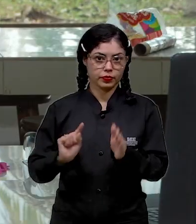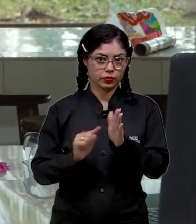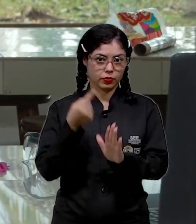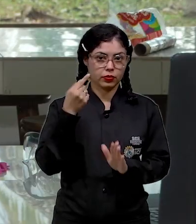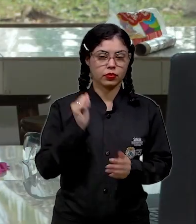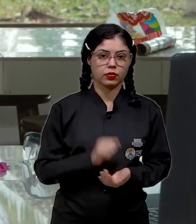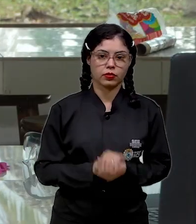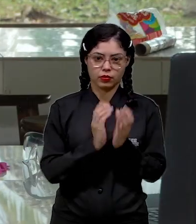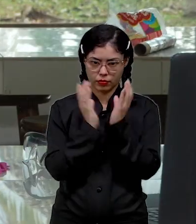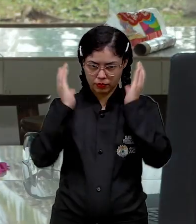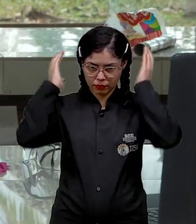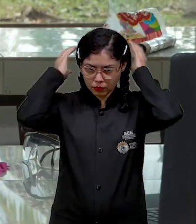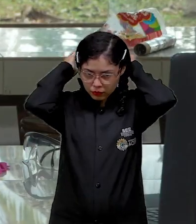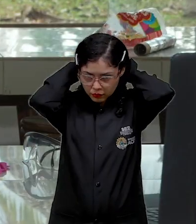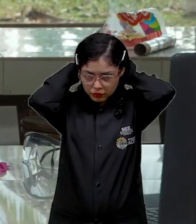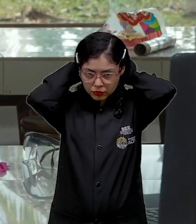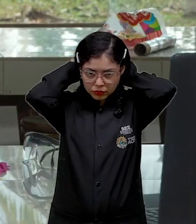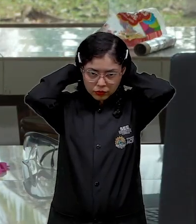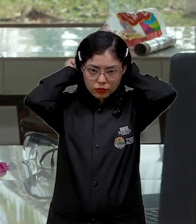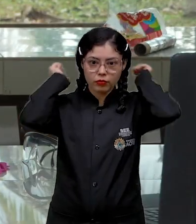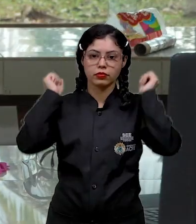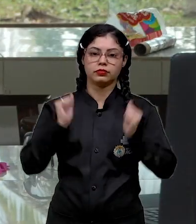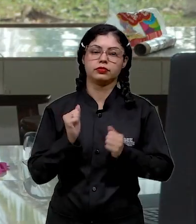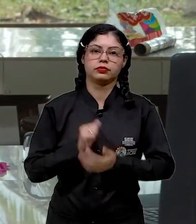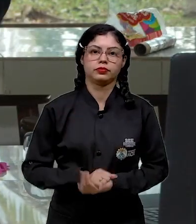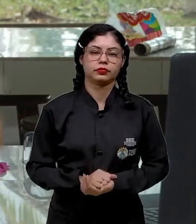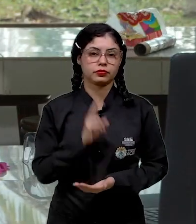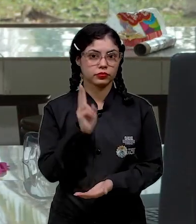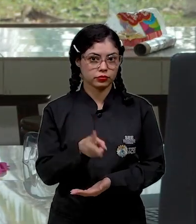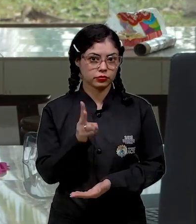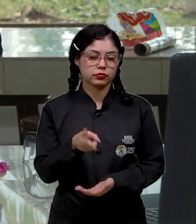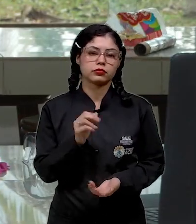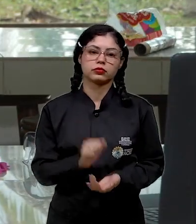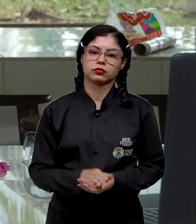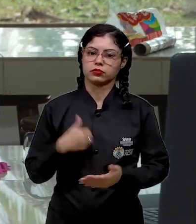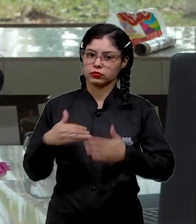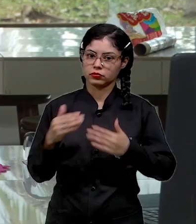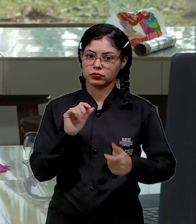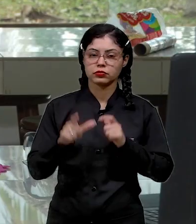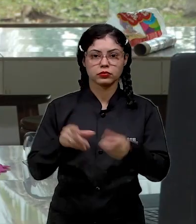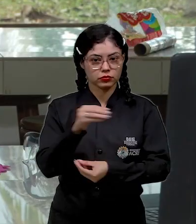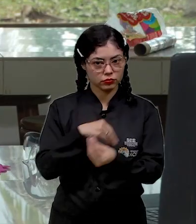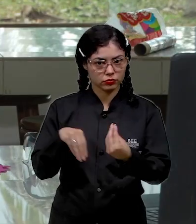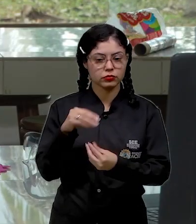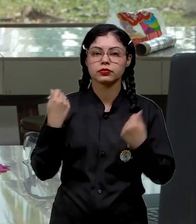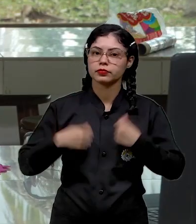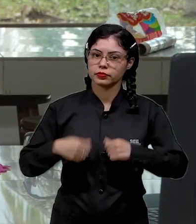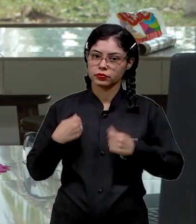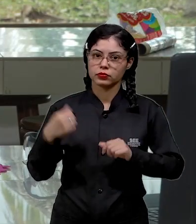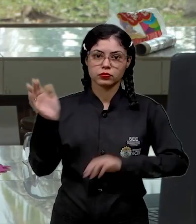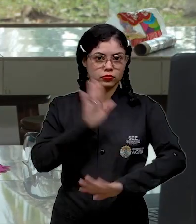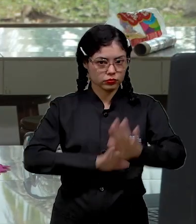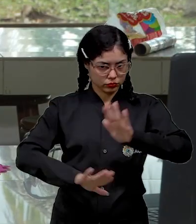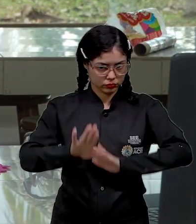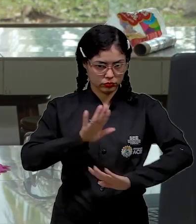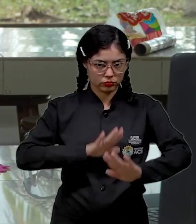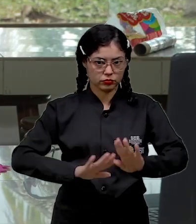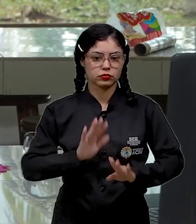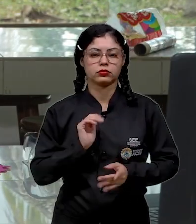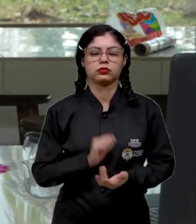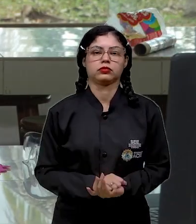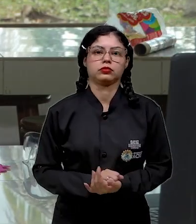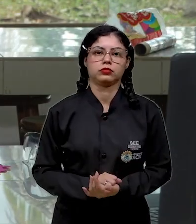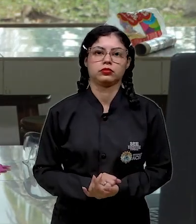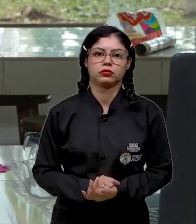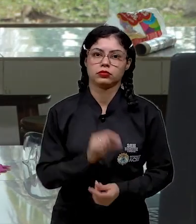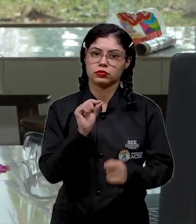vou prender aqui o meu cabelo. Então, sempre quando for fazer qualquer tipo de reação, gente, tem que ter todos os cuidados.